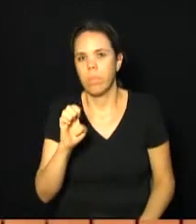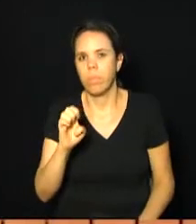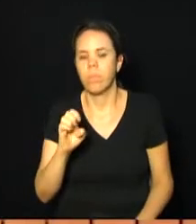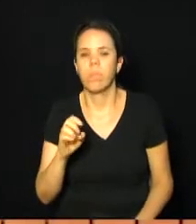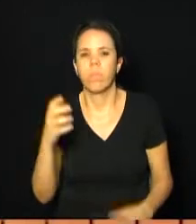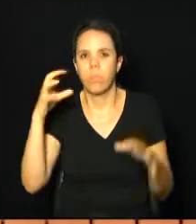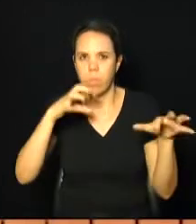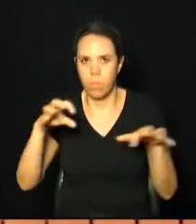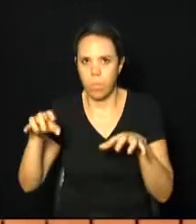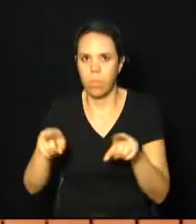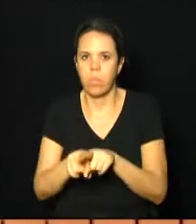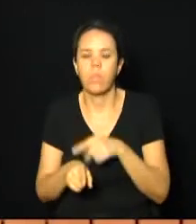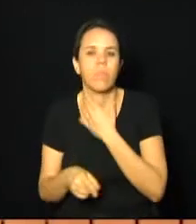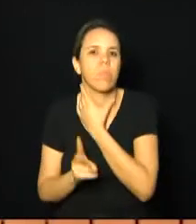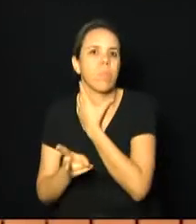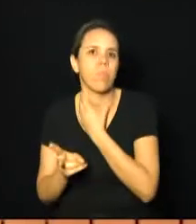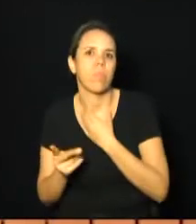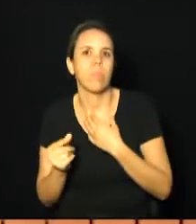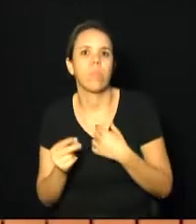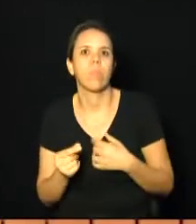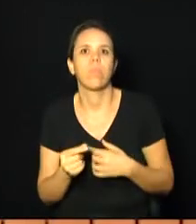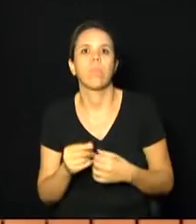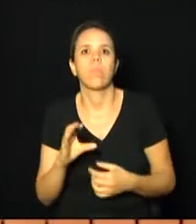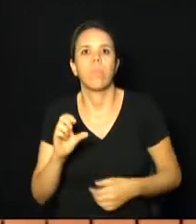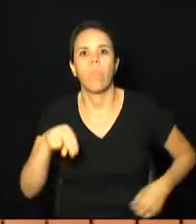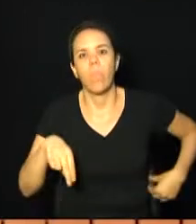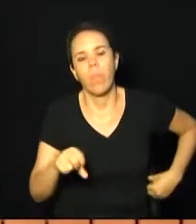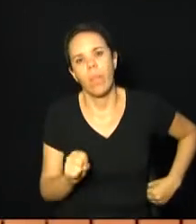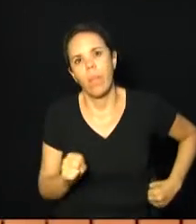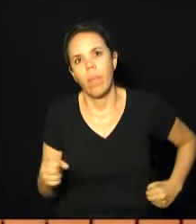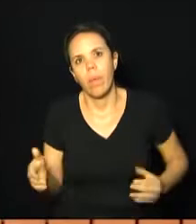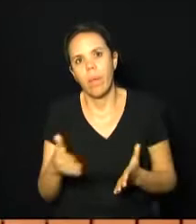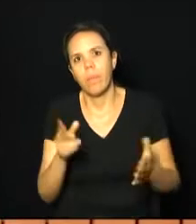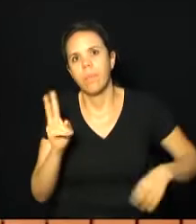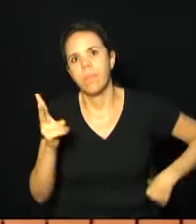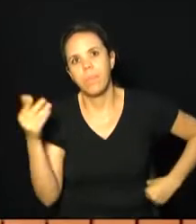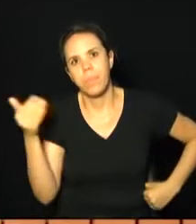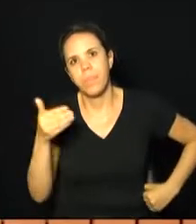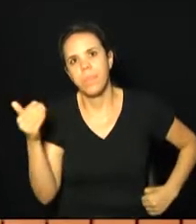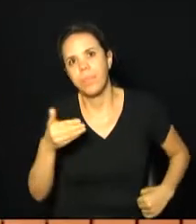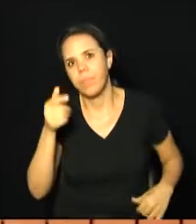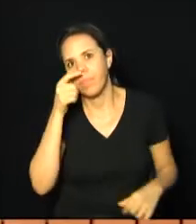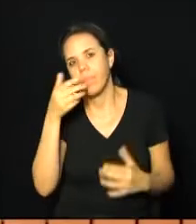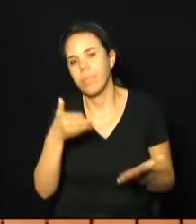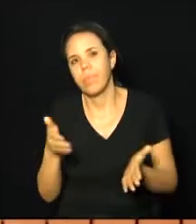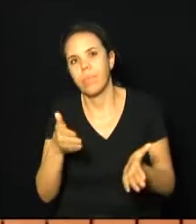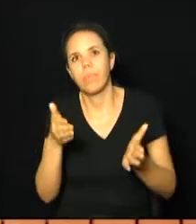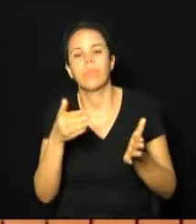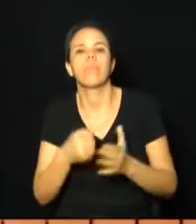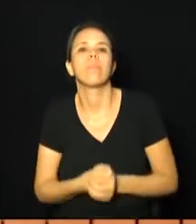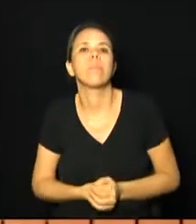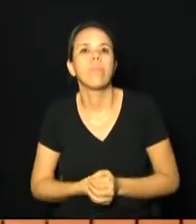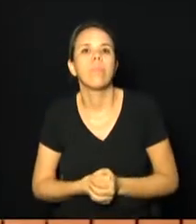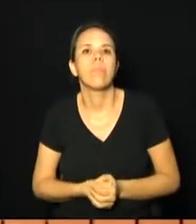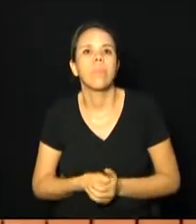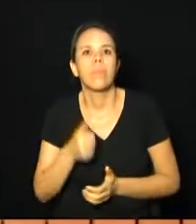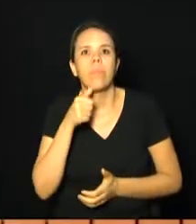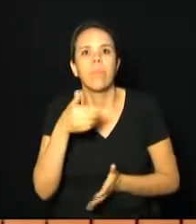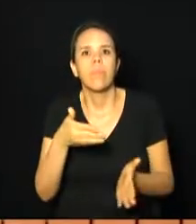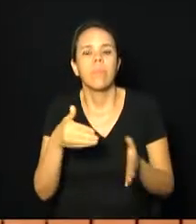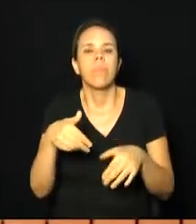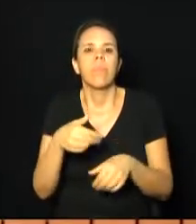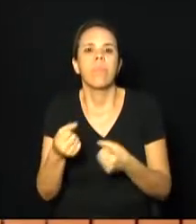chuva também, porque é um constante nas CANs. A gente tem que diariamente A senhora passa por lá,